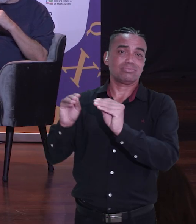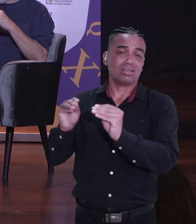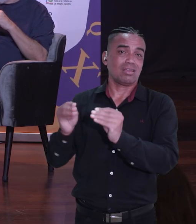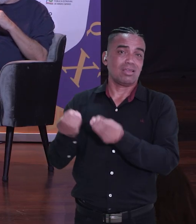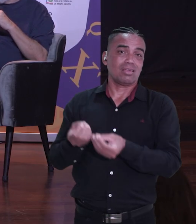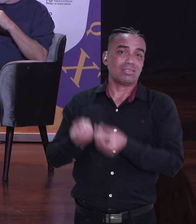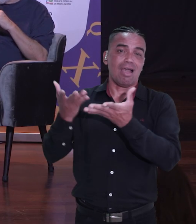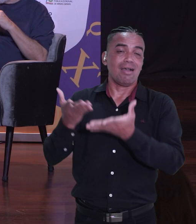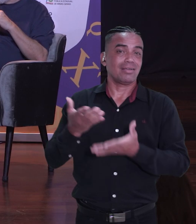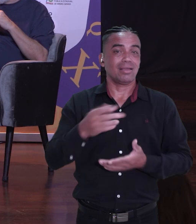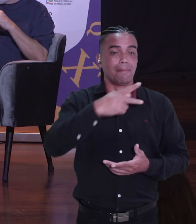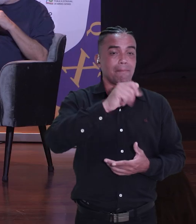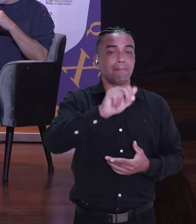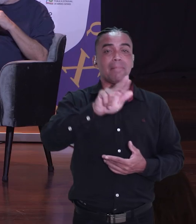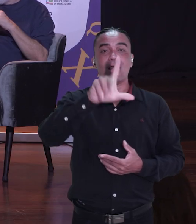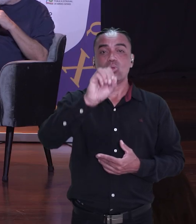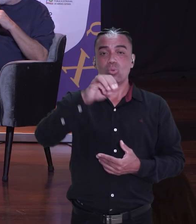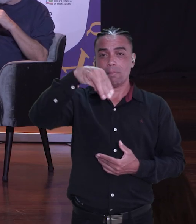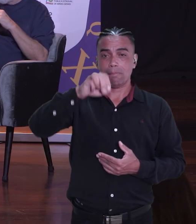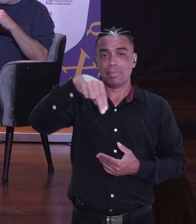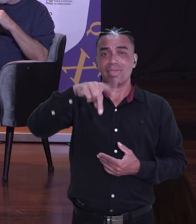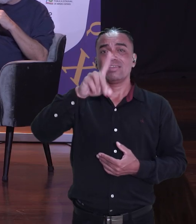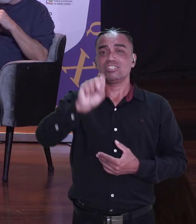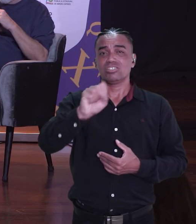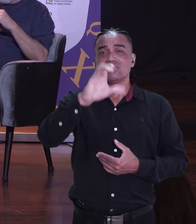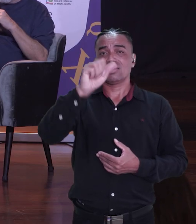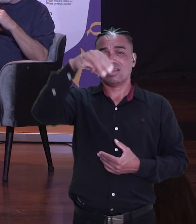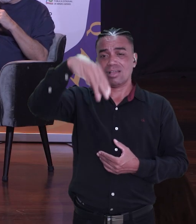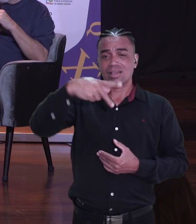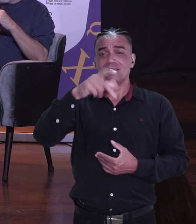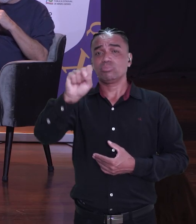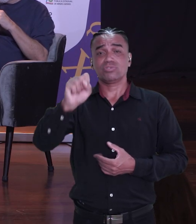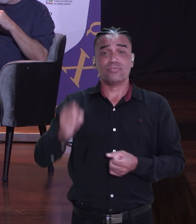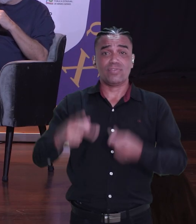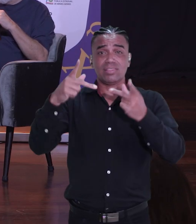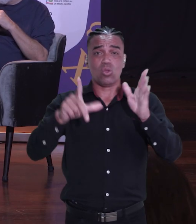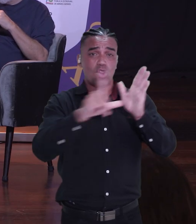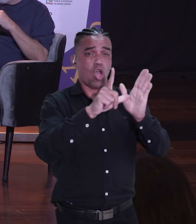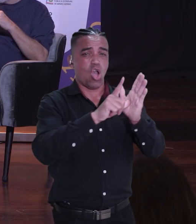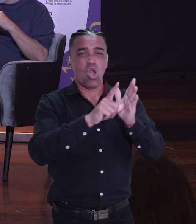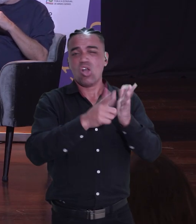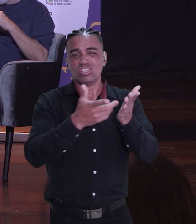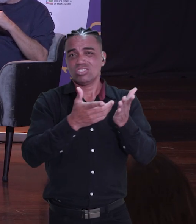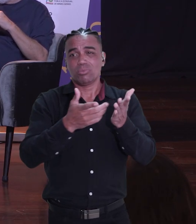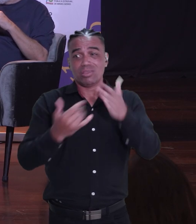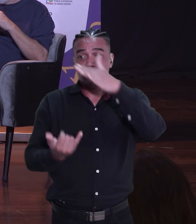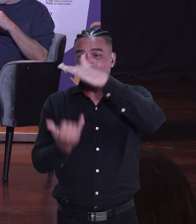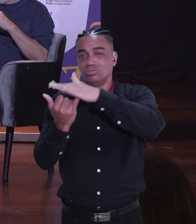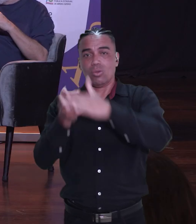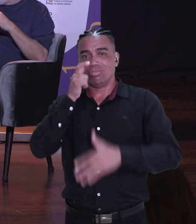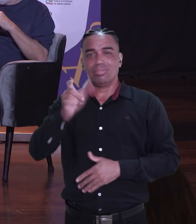tem onde doar. Paulo Mendes Campos, a família do Paulo Mendes Campos vendeu para um sebo porque não houve nenhuma instituição